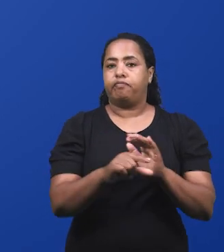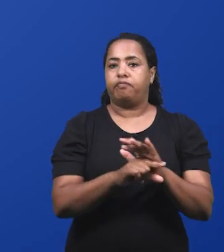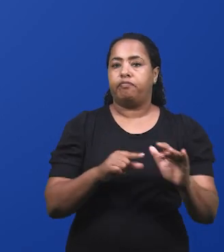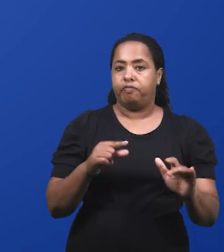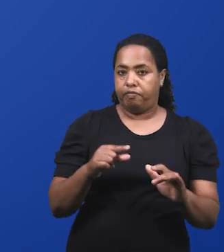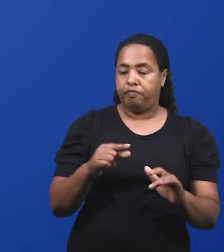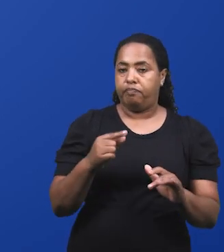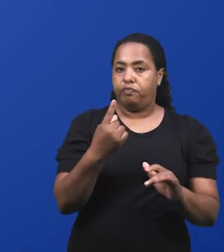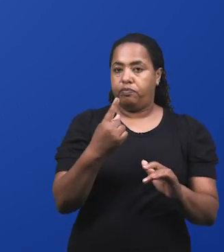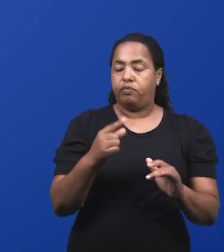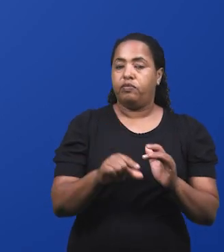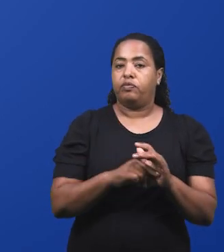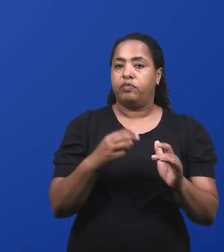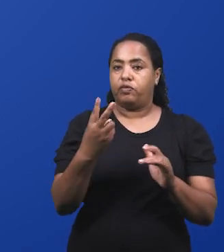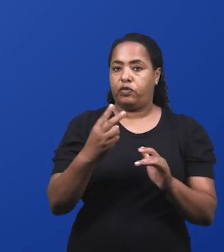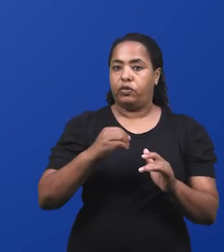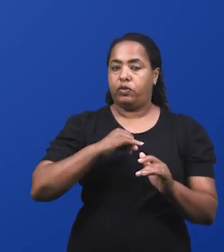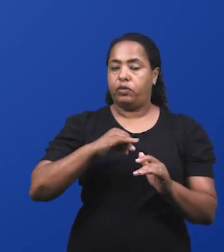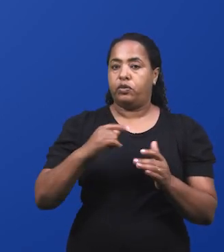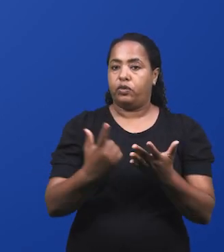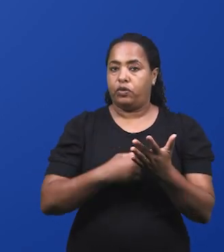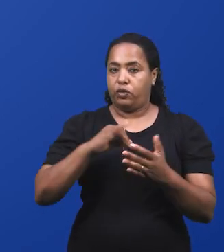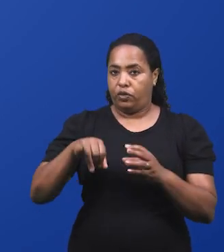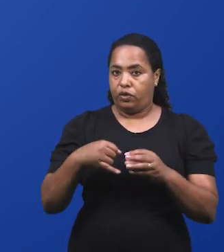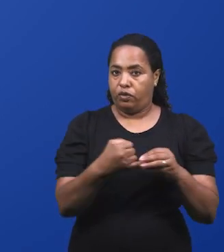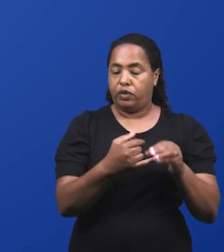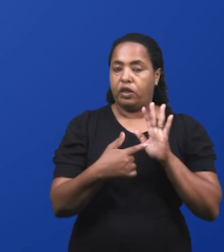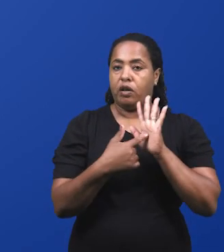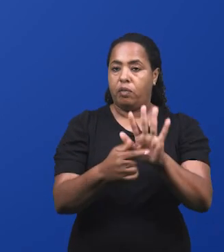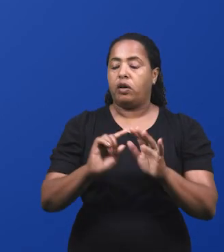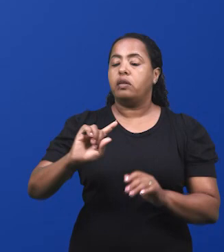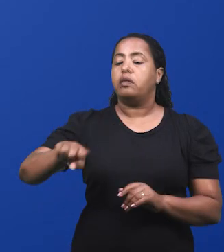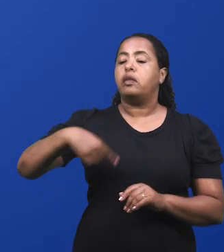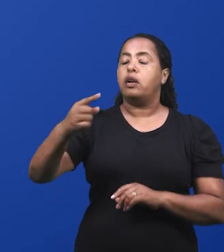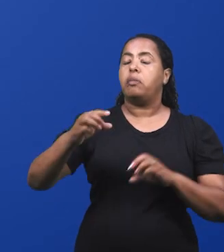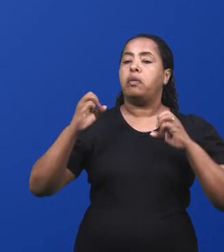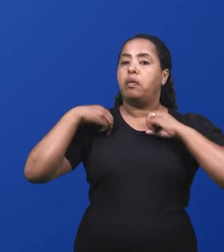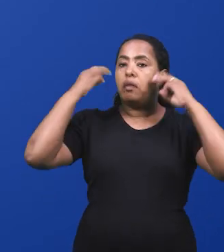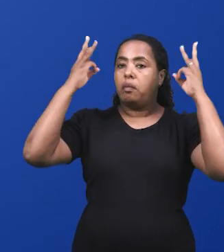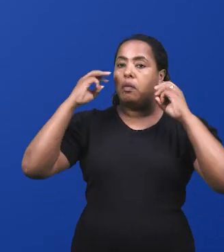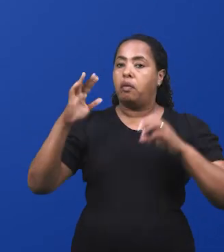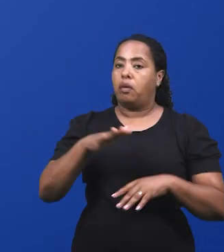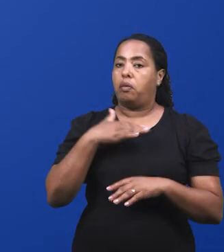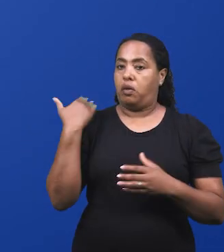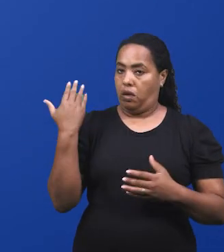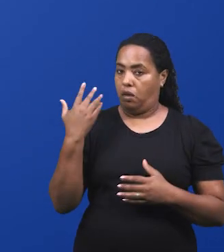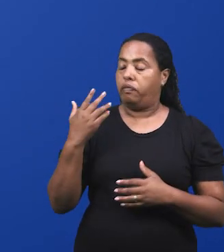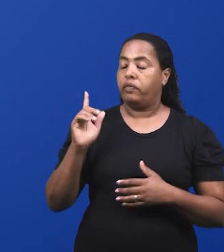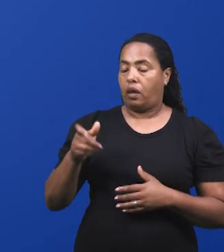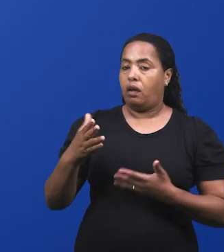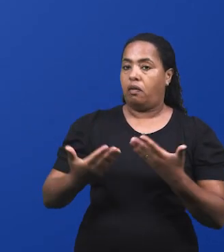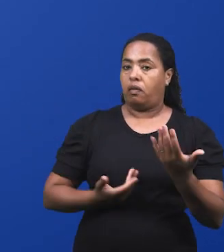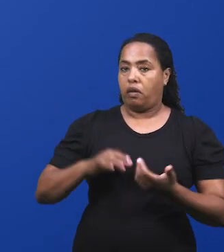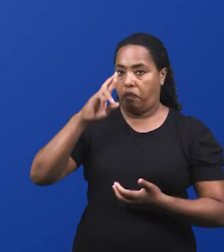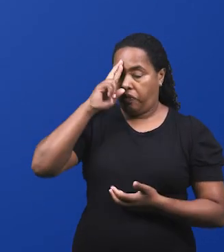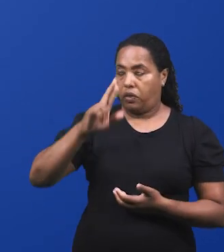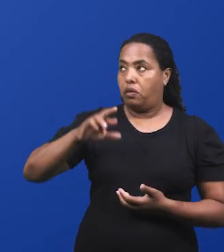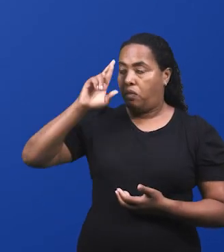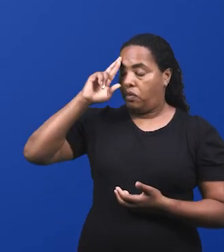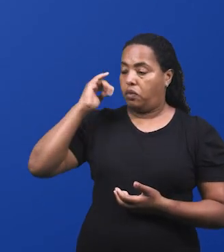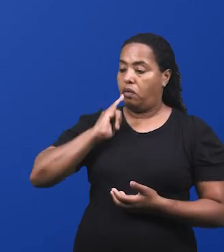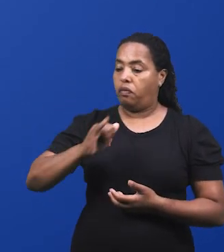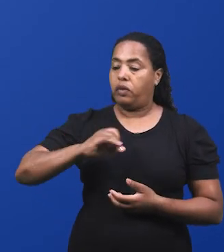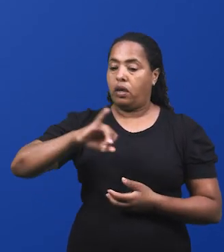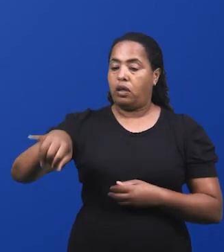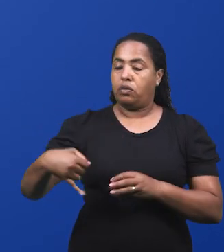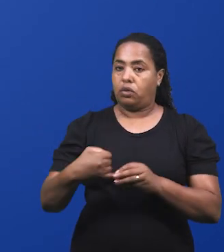ver no capítulo 1, versículo 1 e 2 do livro de Josué, que nos diz assim: E sucedeu depois da morte de Moisés, servo do Senhor, que